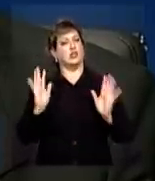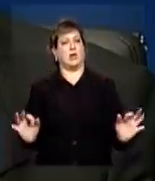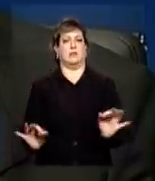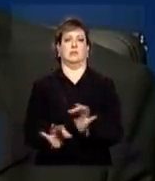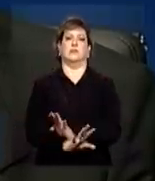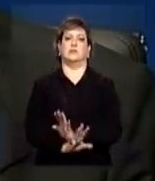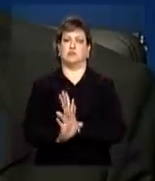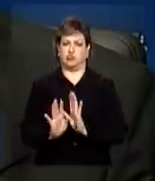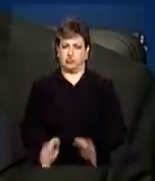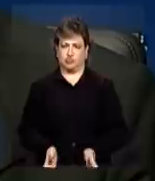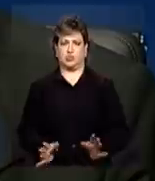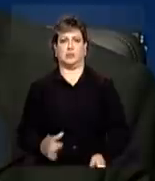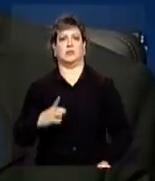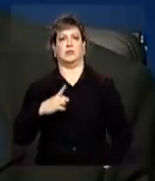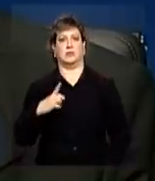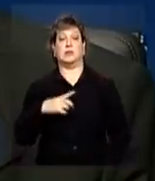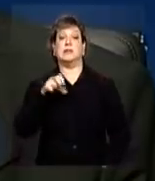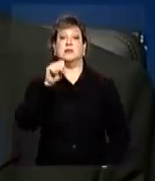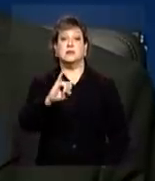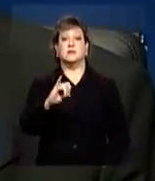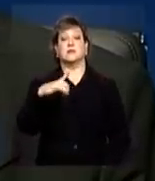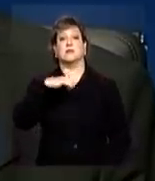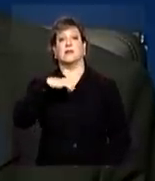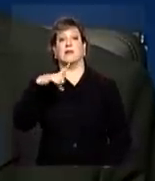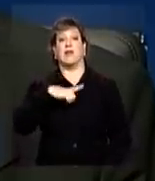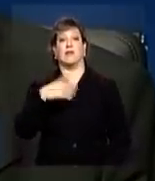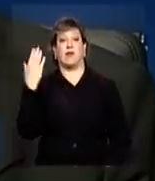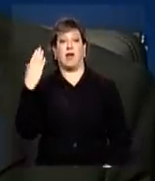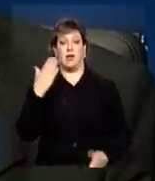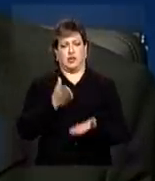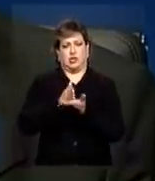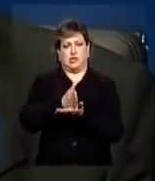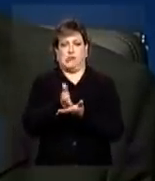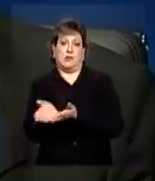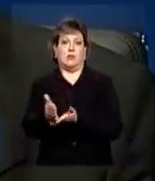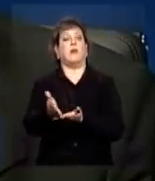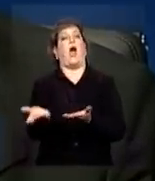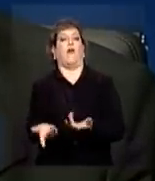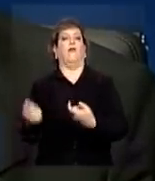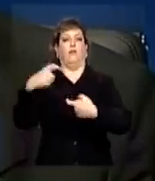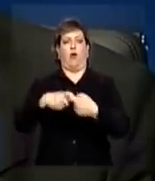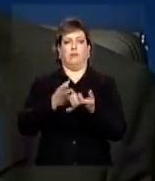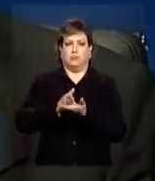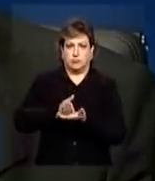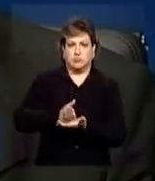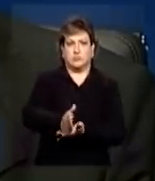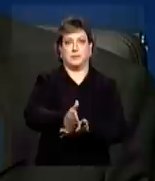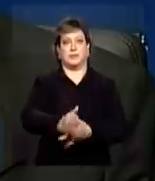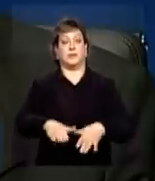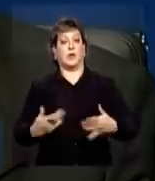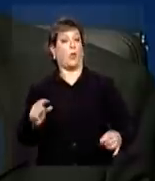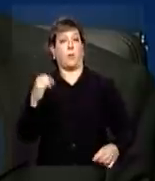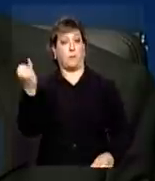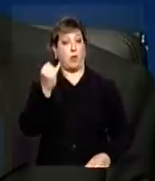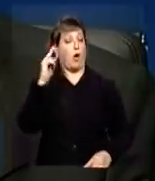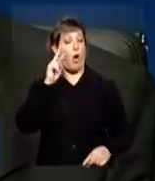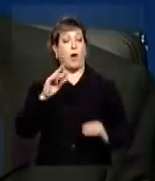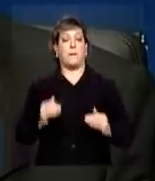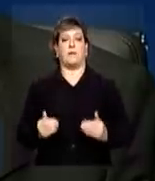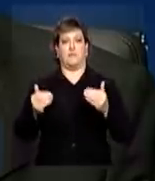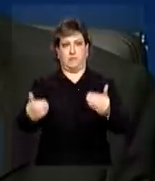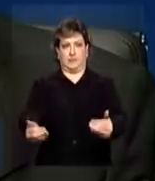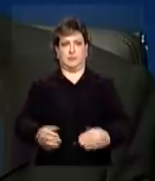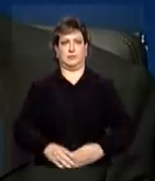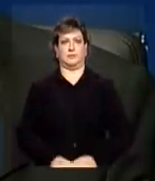preenchidas. Se houve desvio de rota, ele foi corrigido. E o importante é olhar para frente.